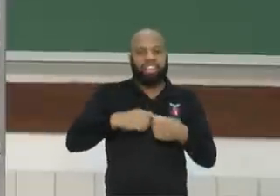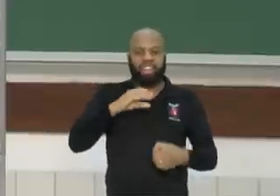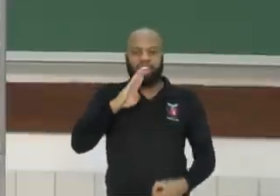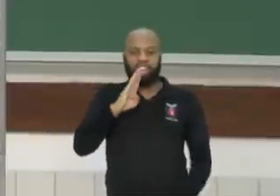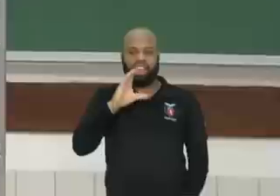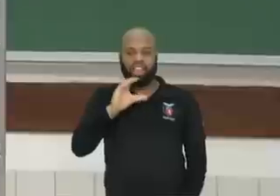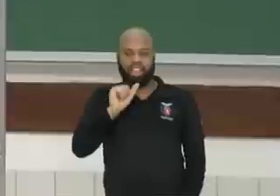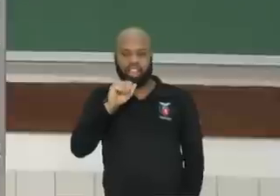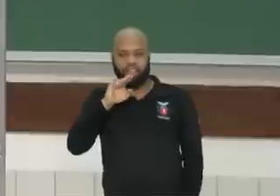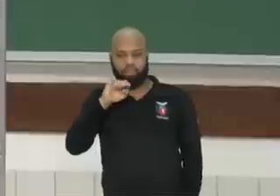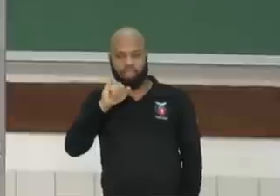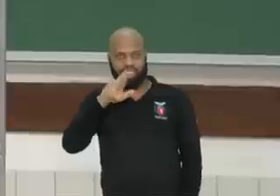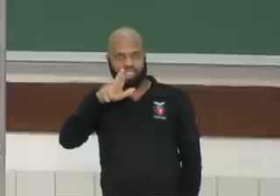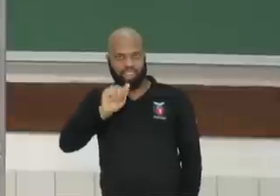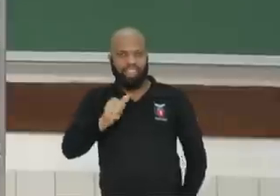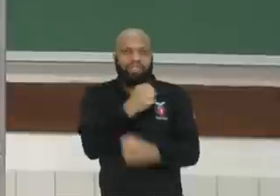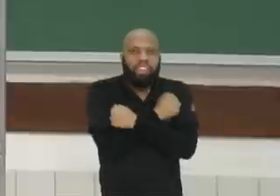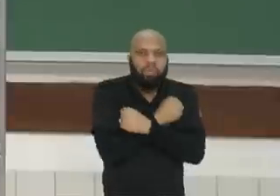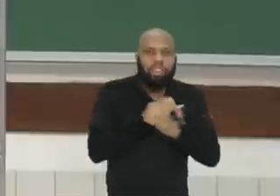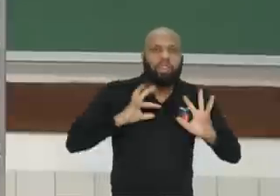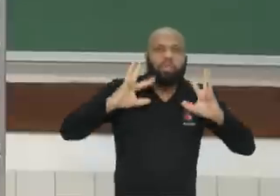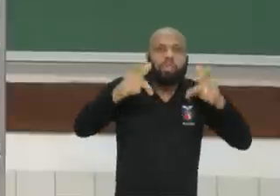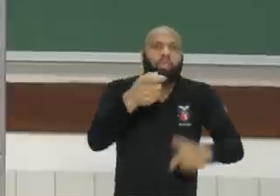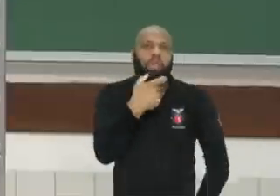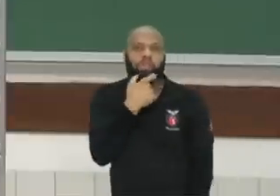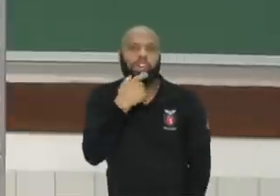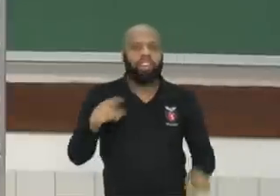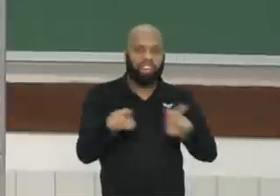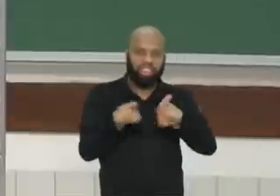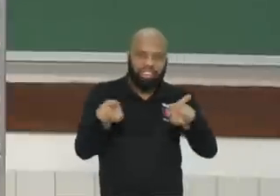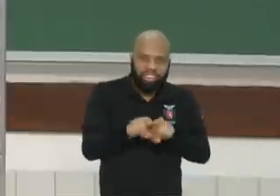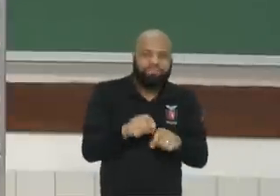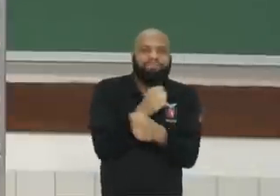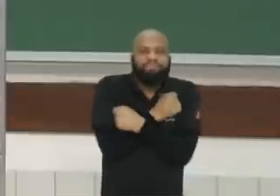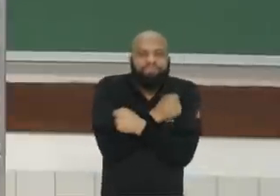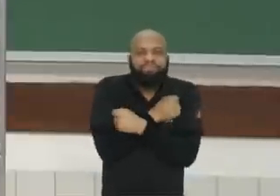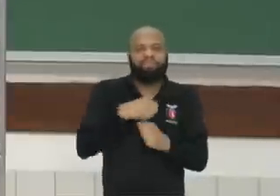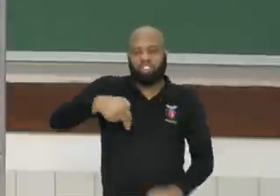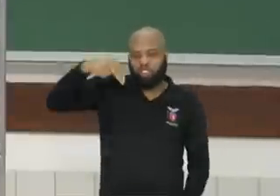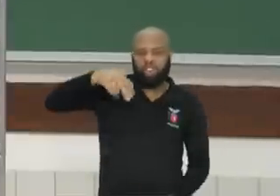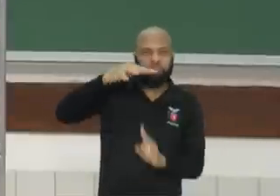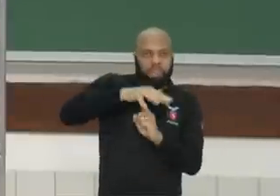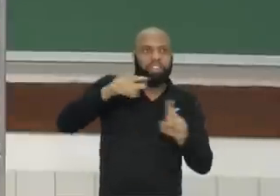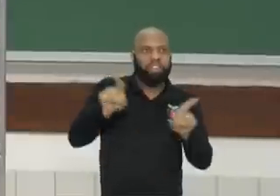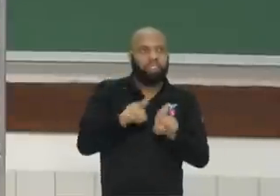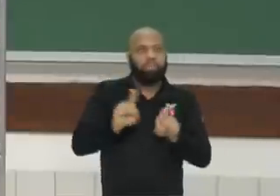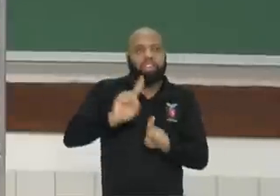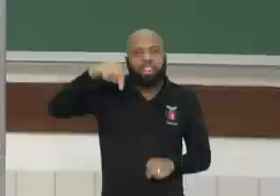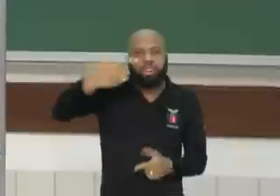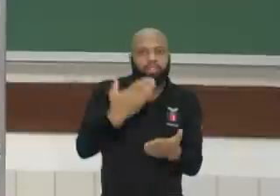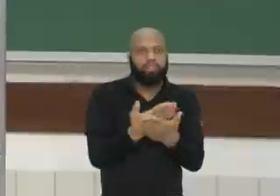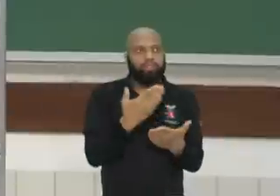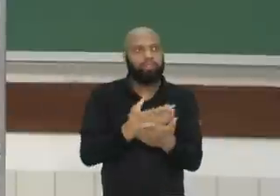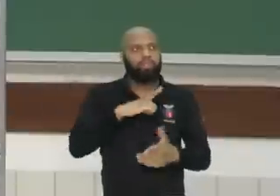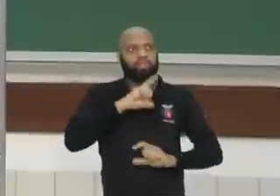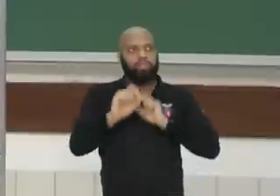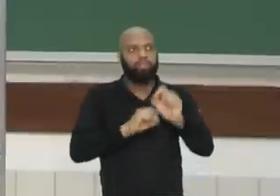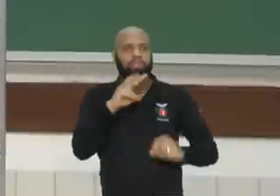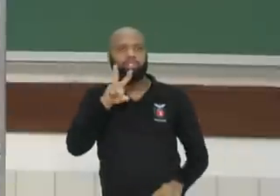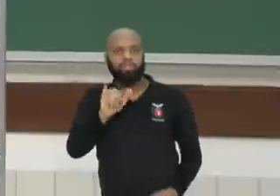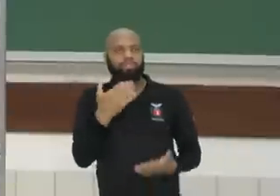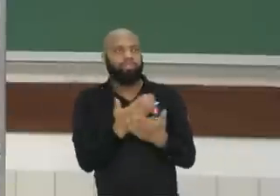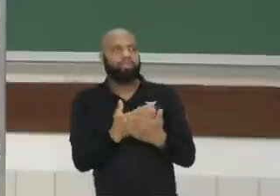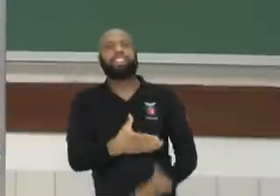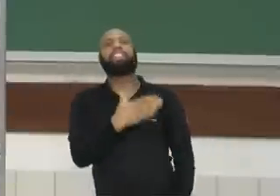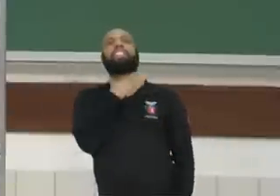Cambira, né? Então, mando um abraço para todo o pessoal do norte do Paraná, de Apucarana, da região. Na nossa próxima aula, a gente vai estudar a